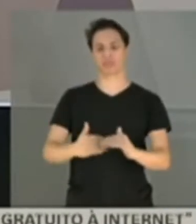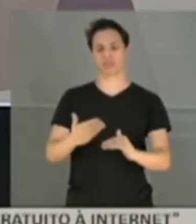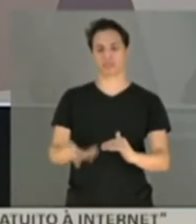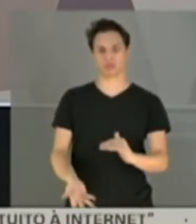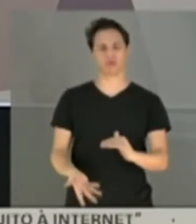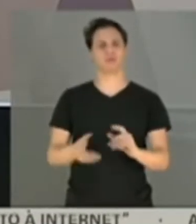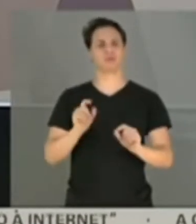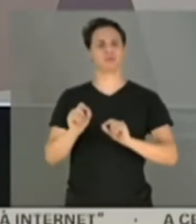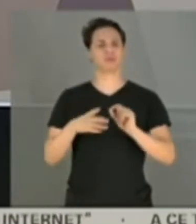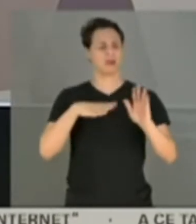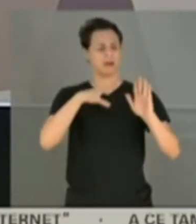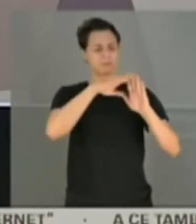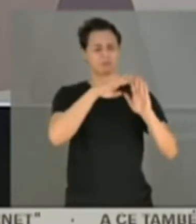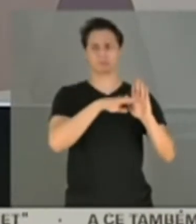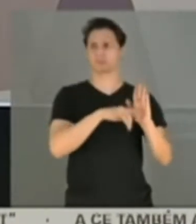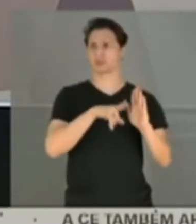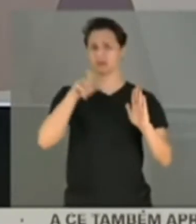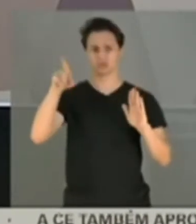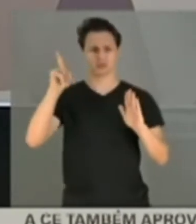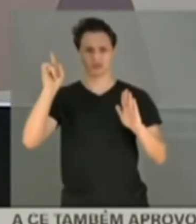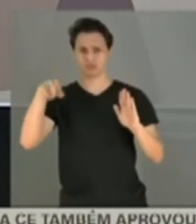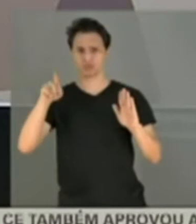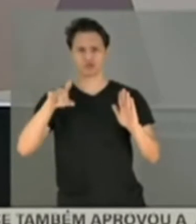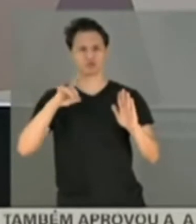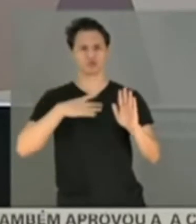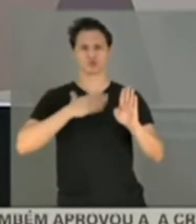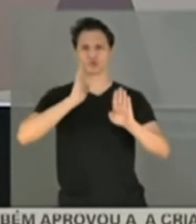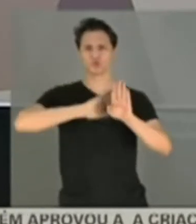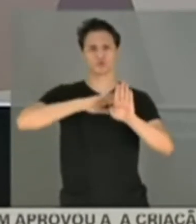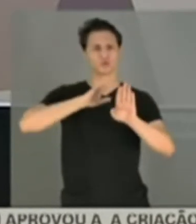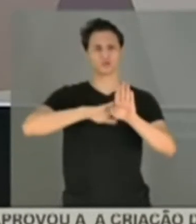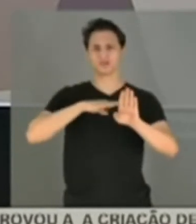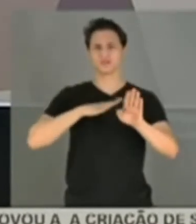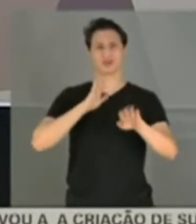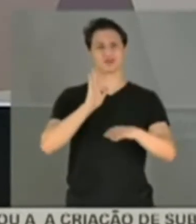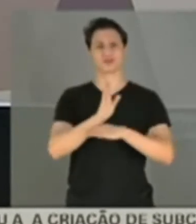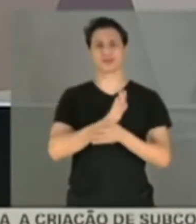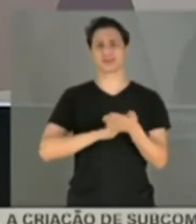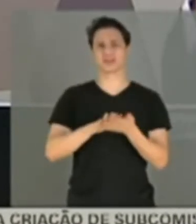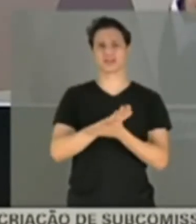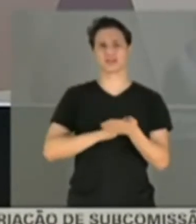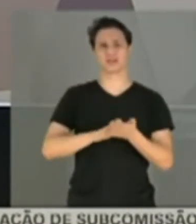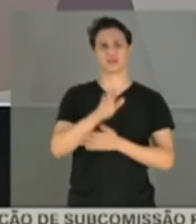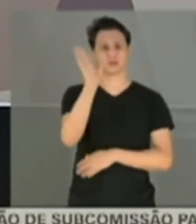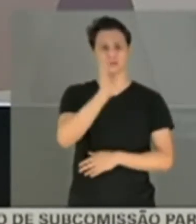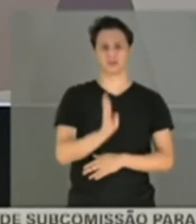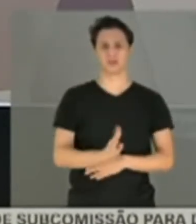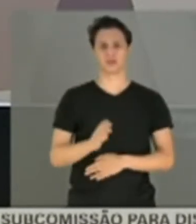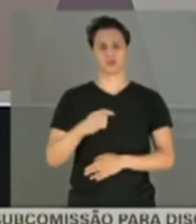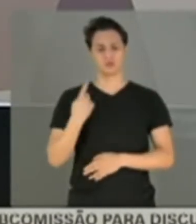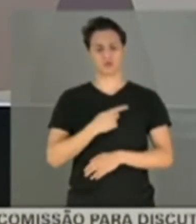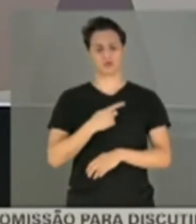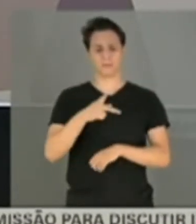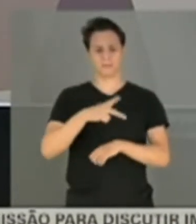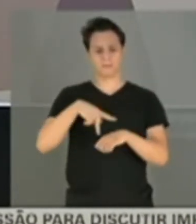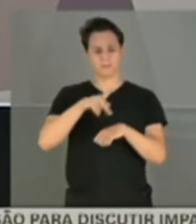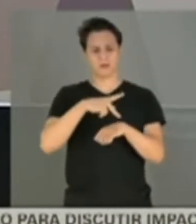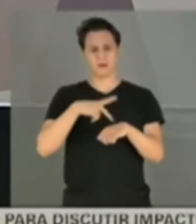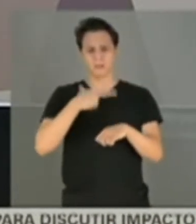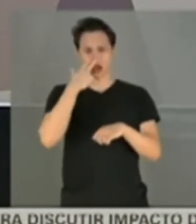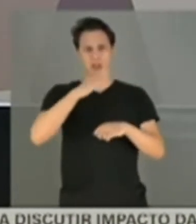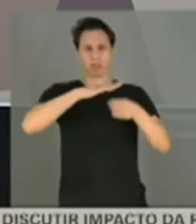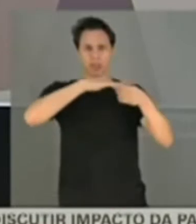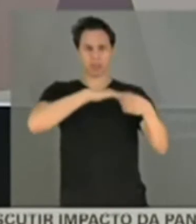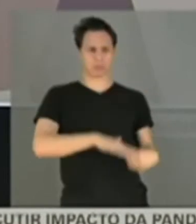superficial, golpista, que não leva o Brasil a lugar nenhum. Nos torna um país pequeno, um país